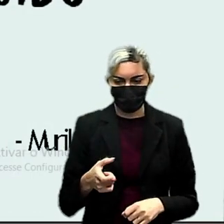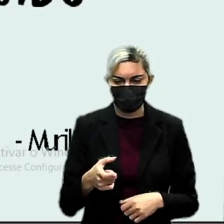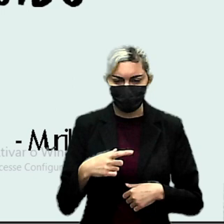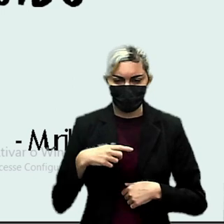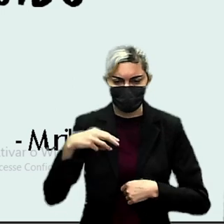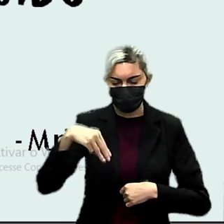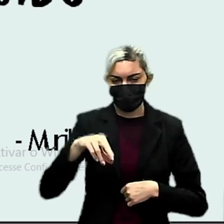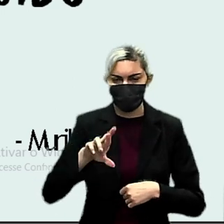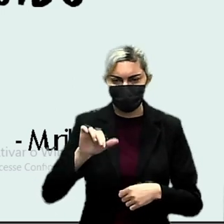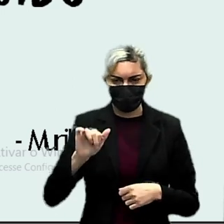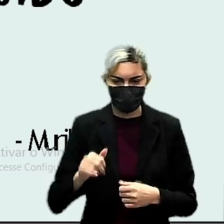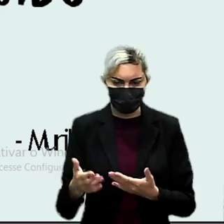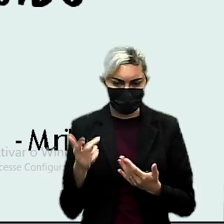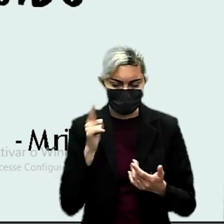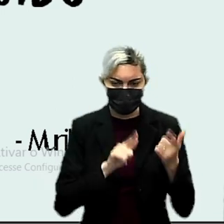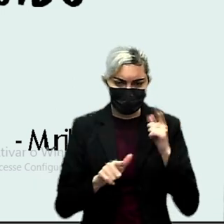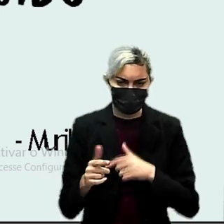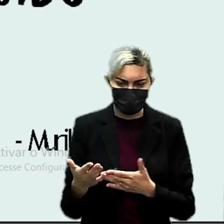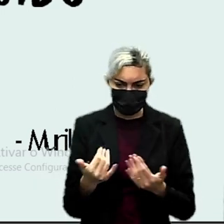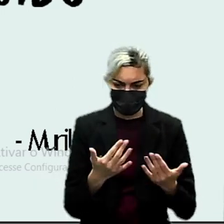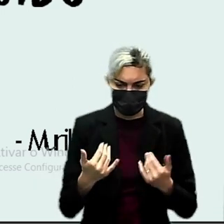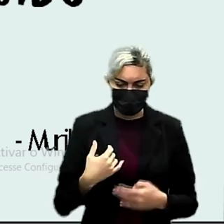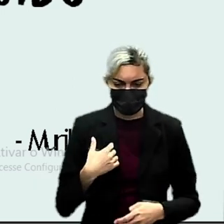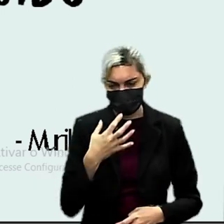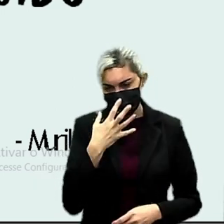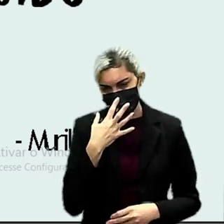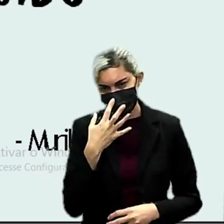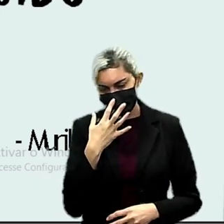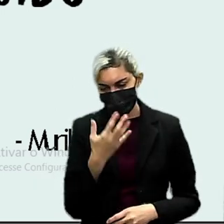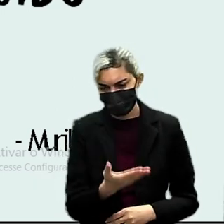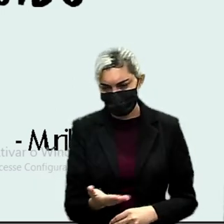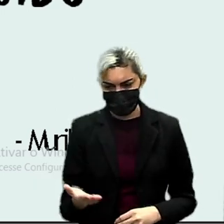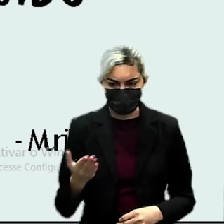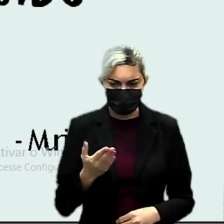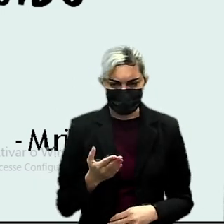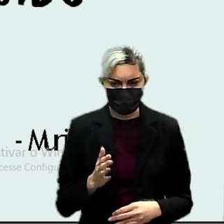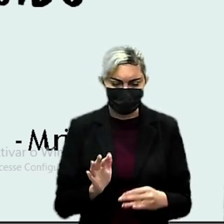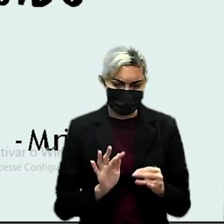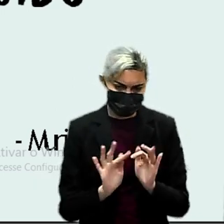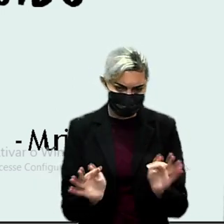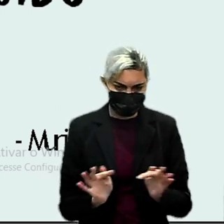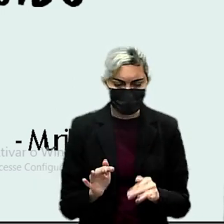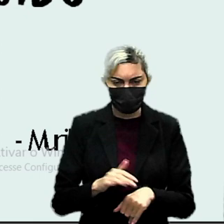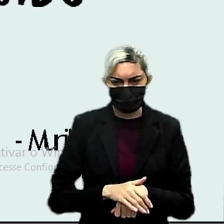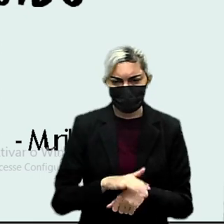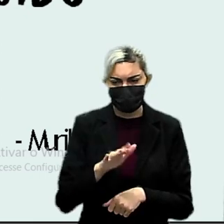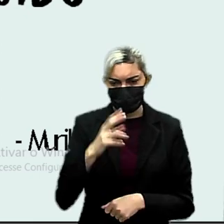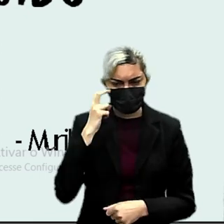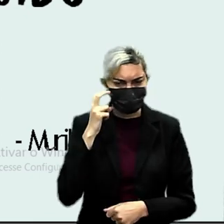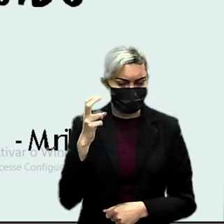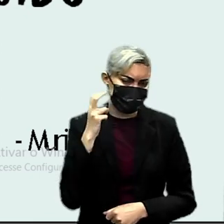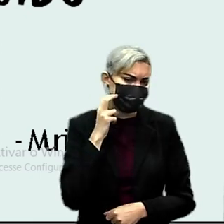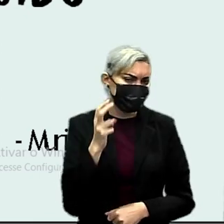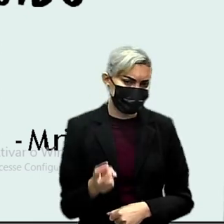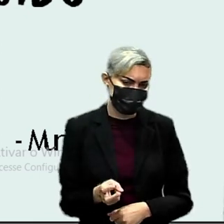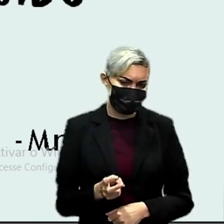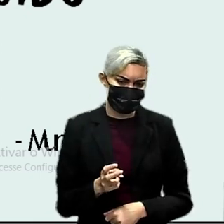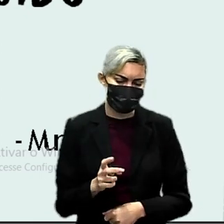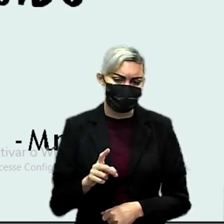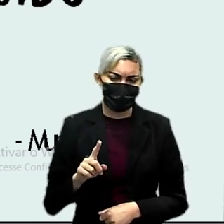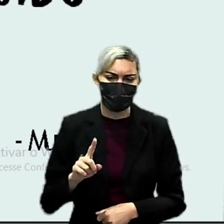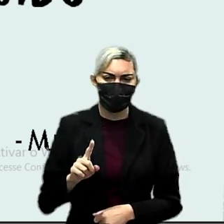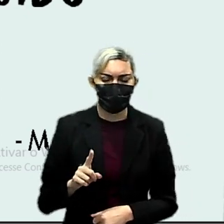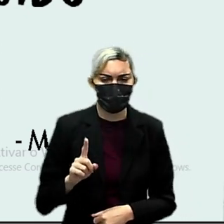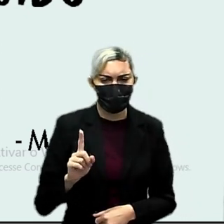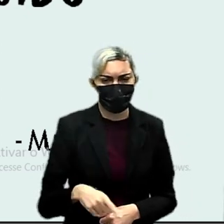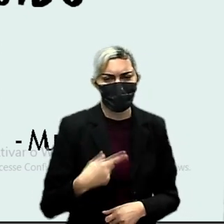Murilo Gun é um jovem que eu admiro muito, extremamente simples, mas de um grau de inteligência